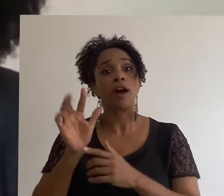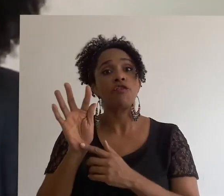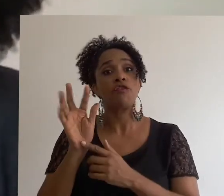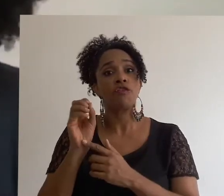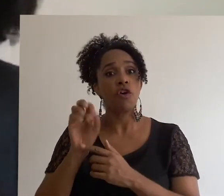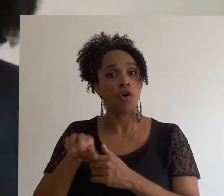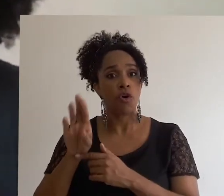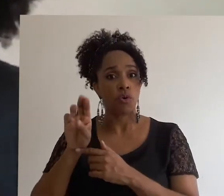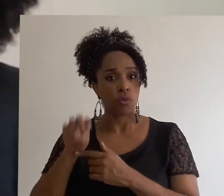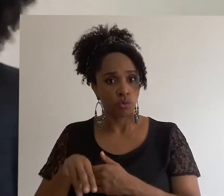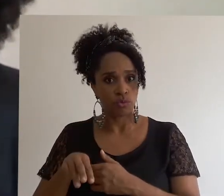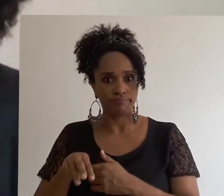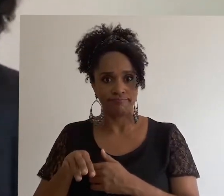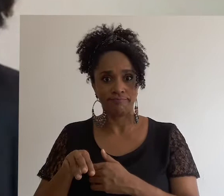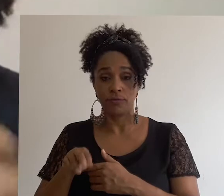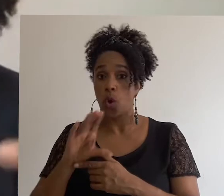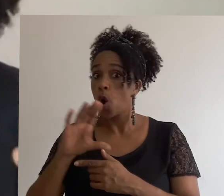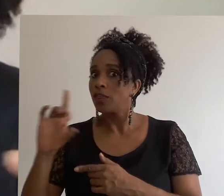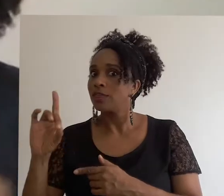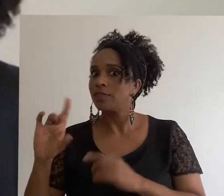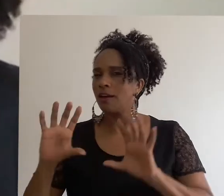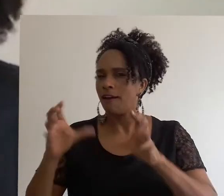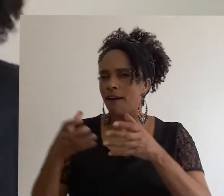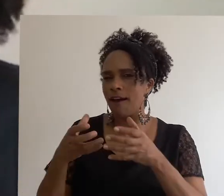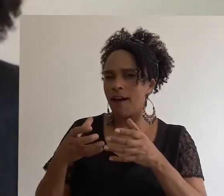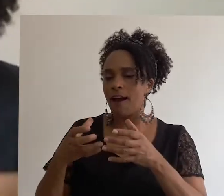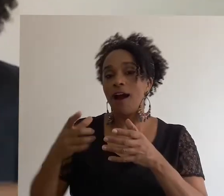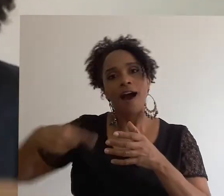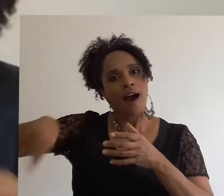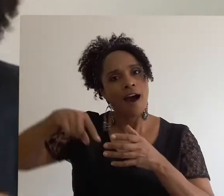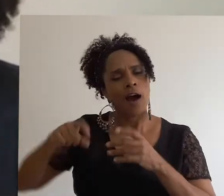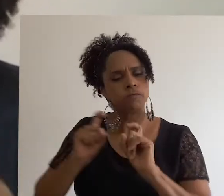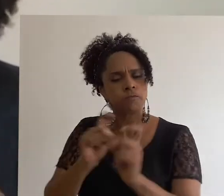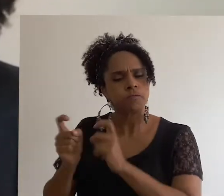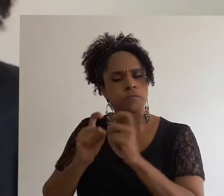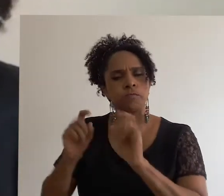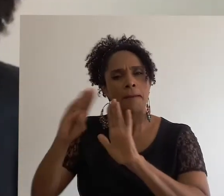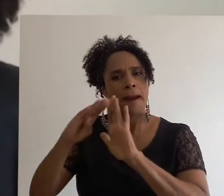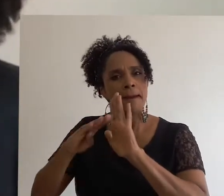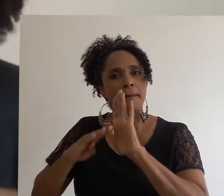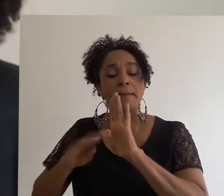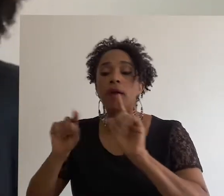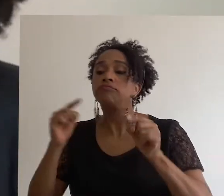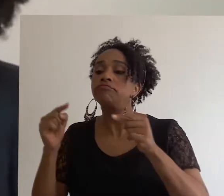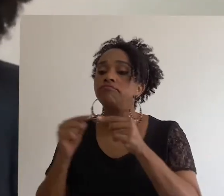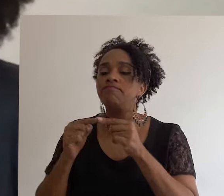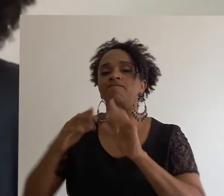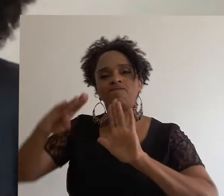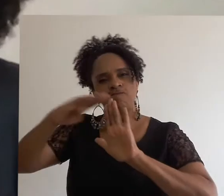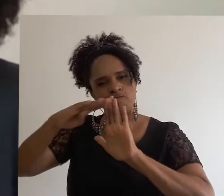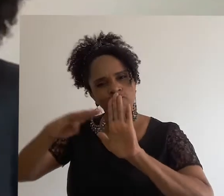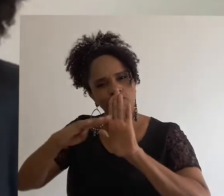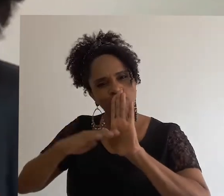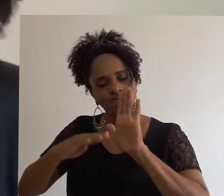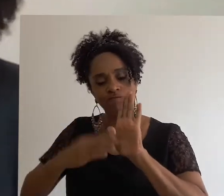extensão. Ali, naquele momento, um fórum para a gente dialogar e traçarmos coletivamente metas,